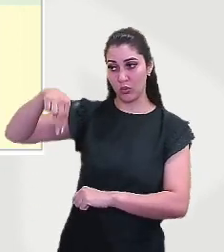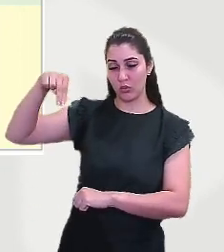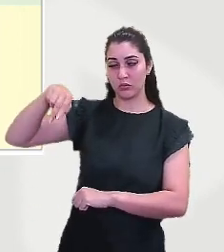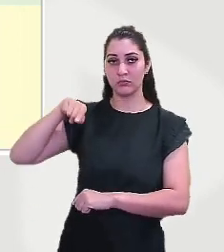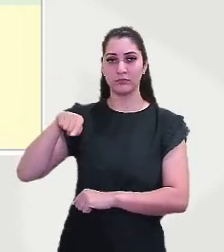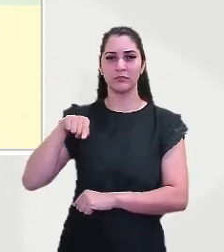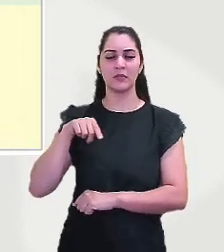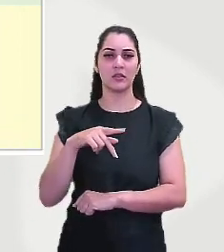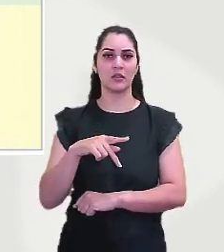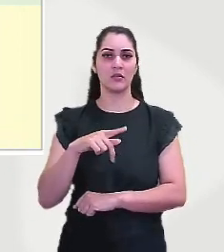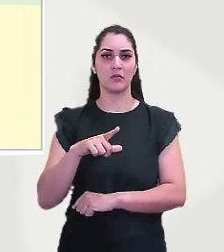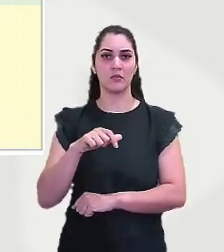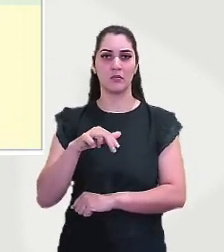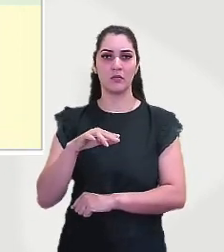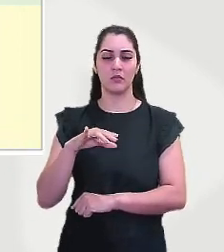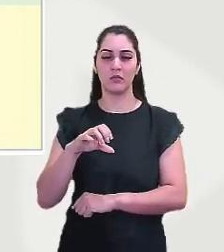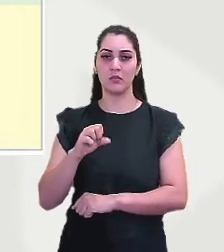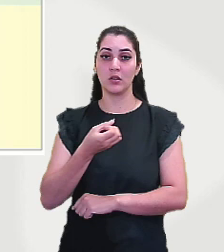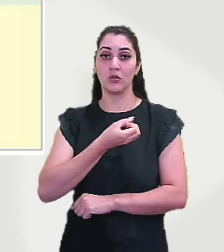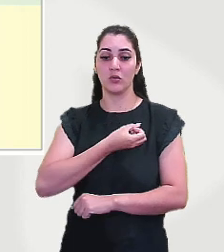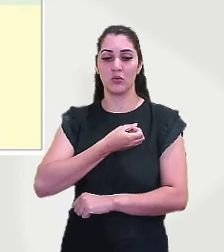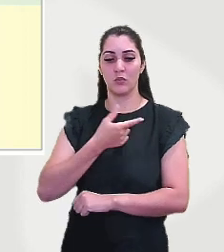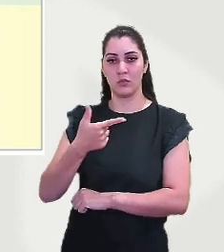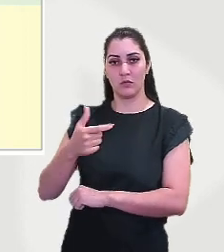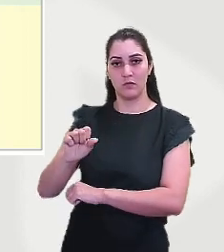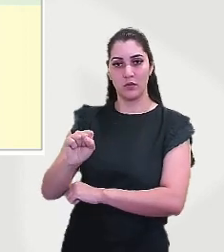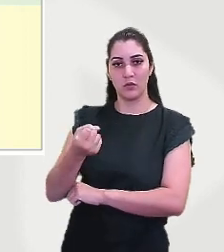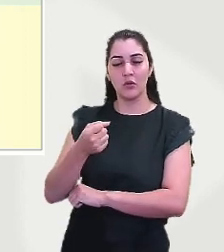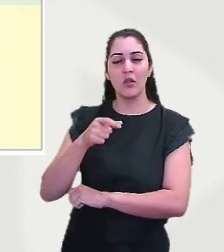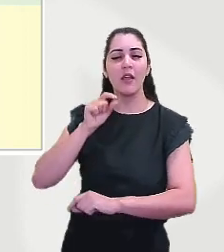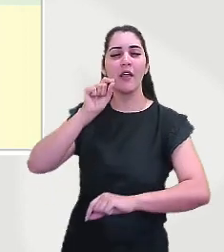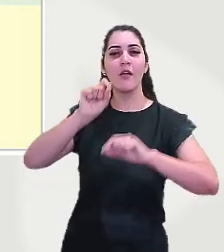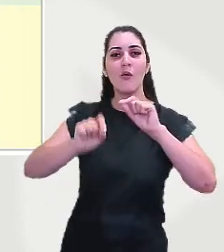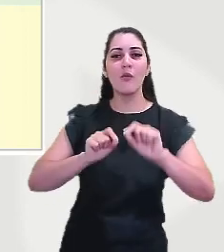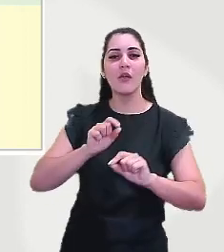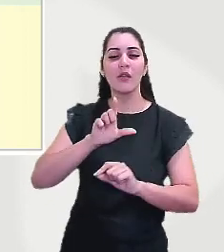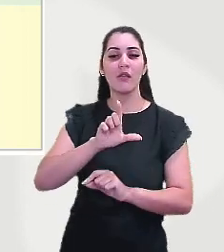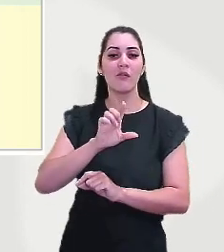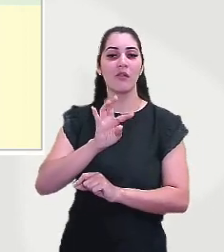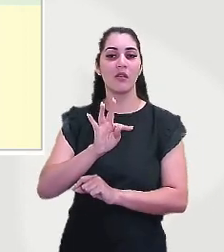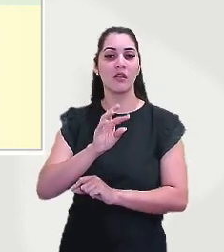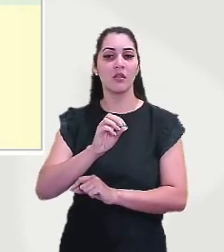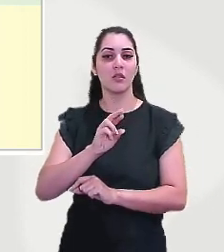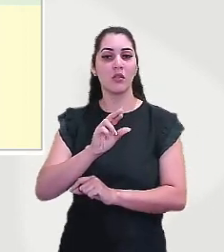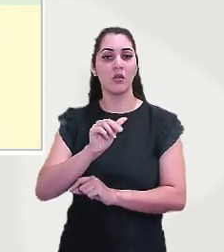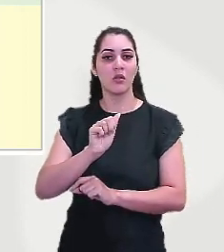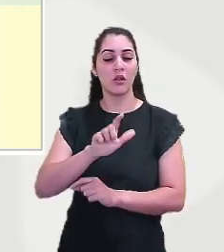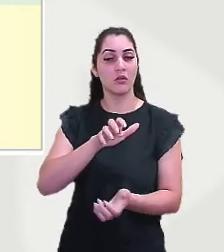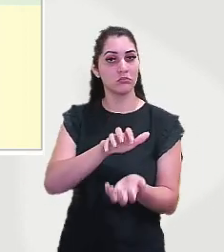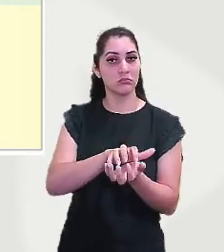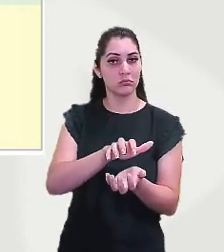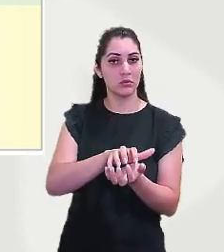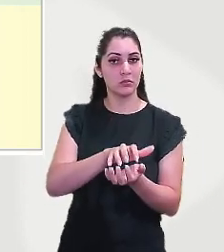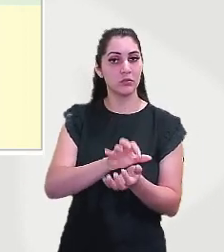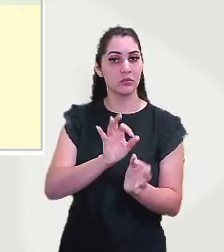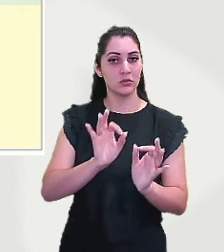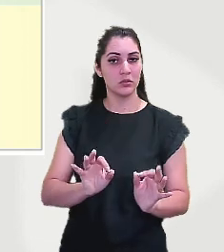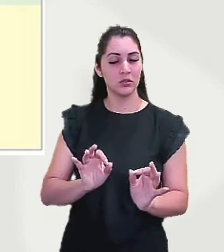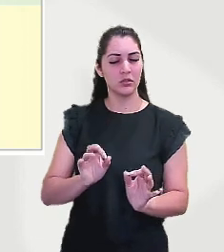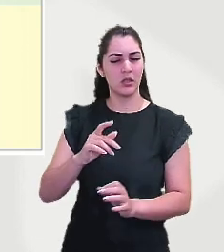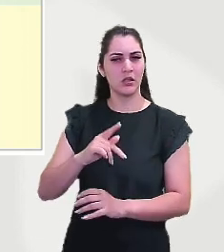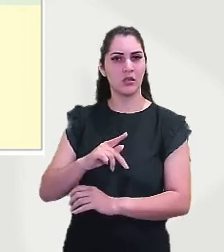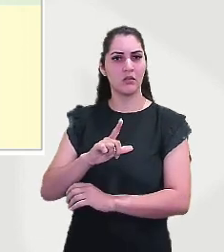Planícies também do 28, dos tabuleiros litorâneos, que é o nosso litoral aqui, né? De Pernambuco. Então, planícies também